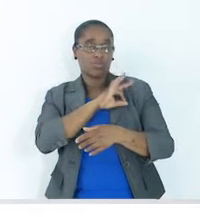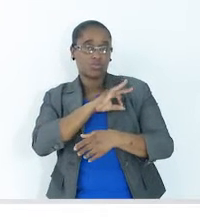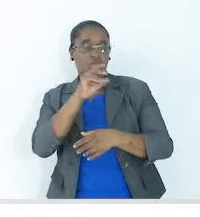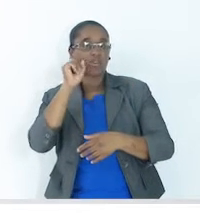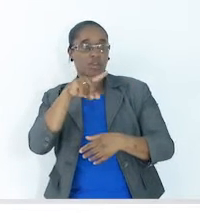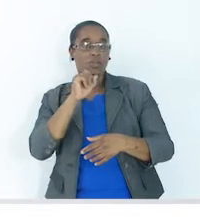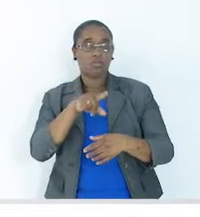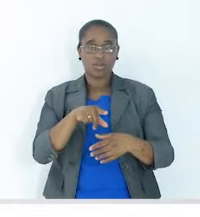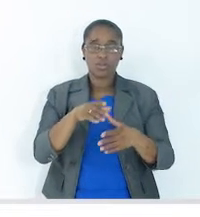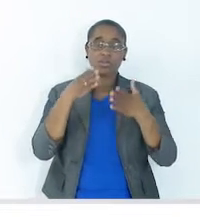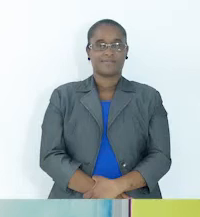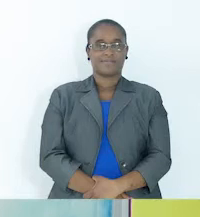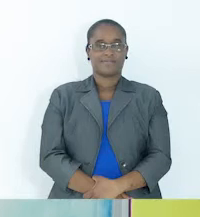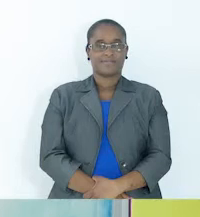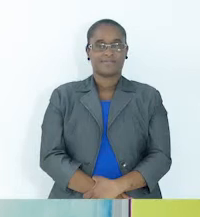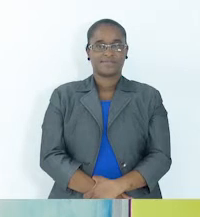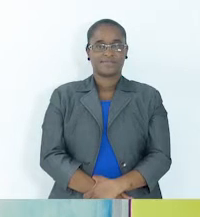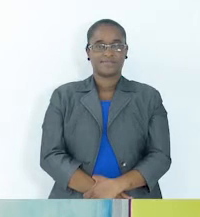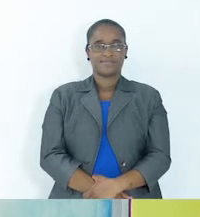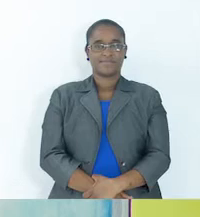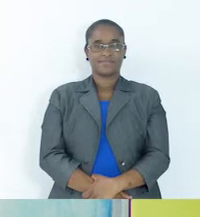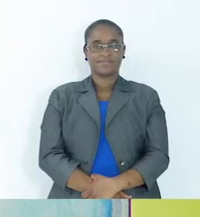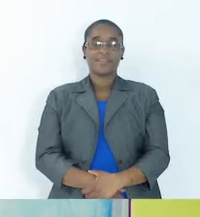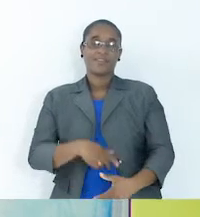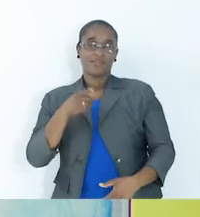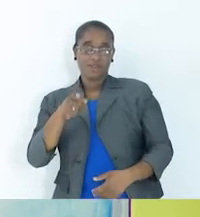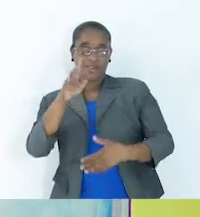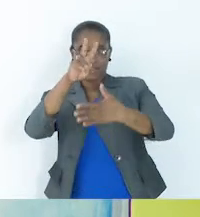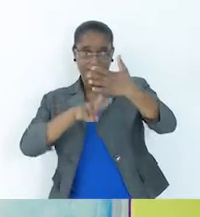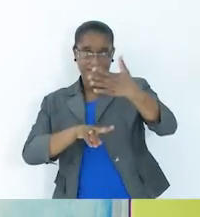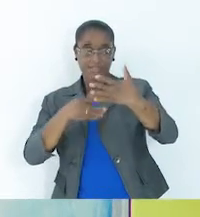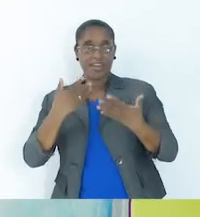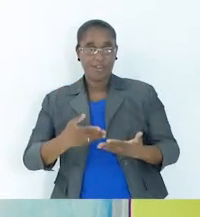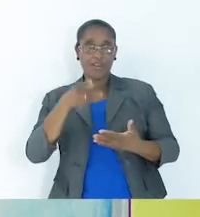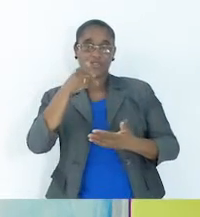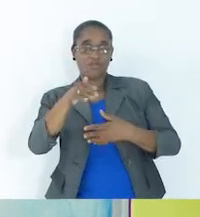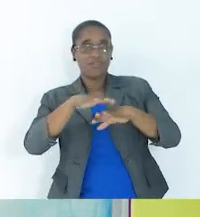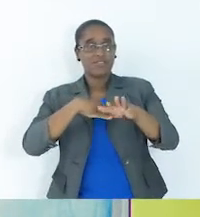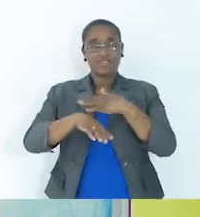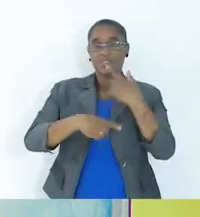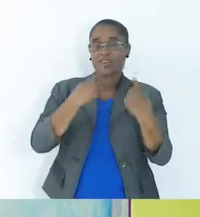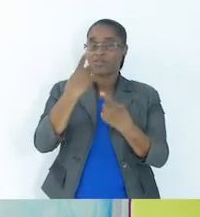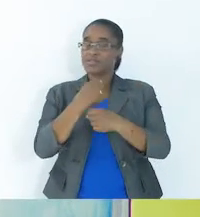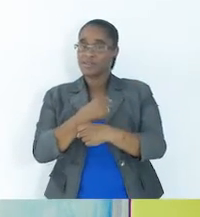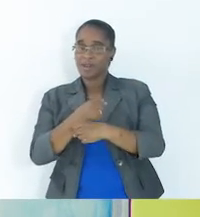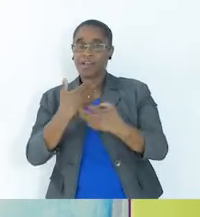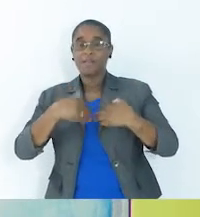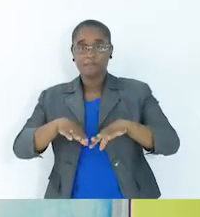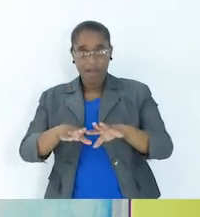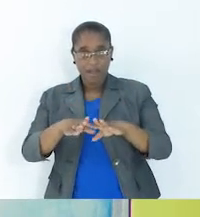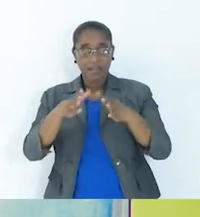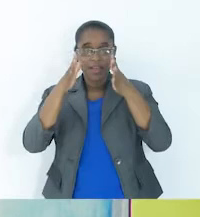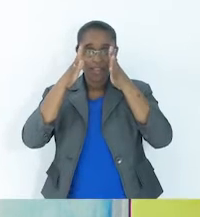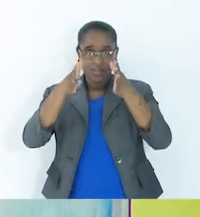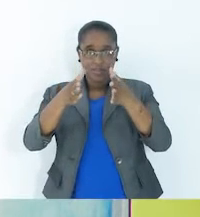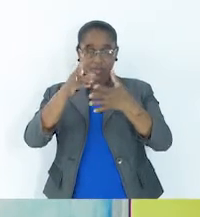eu, está-se bem, estamos juntos. Com esse texto, tu vais agora fazer alguns exercícios, mas muitíssima atenção. O texto